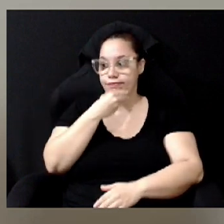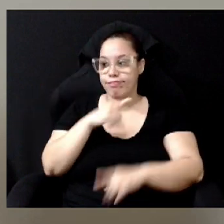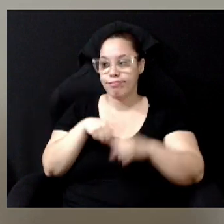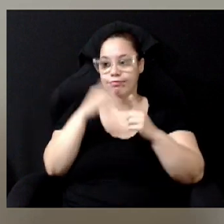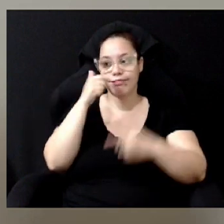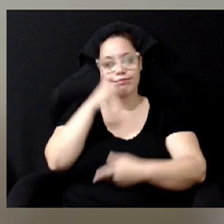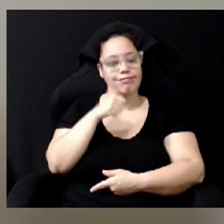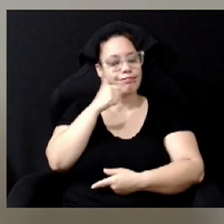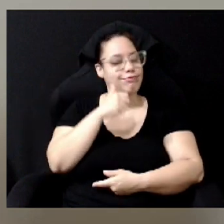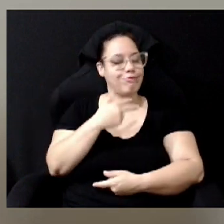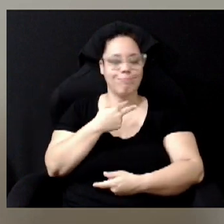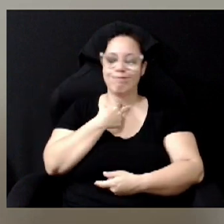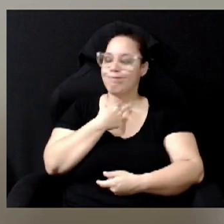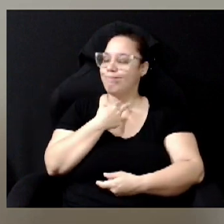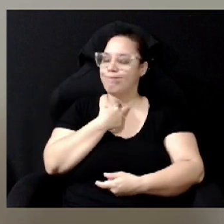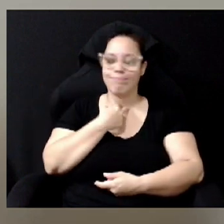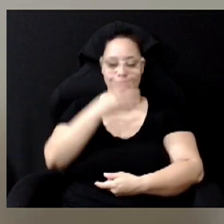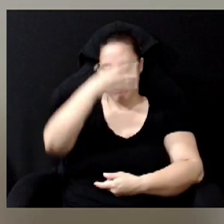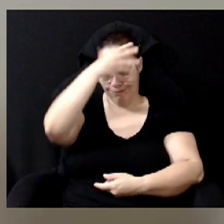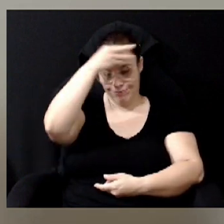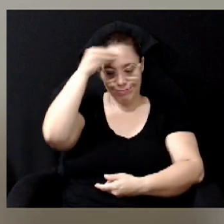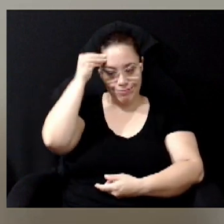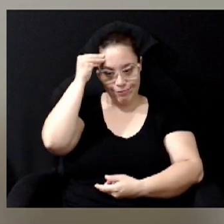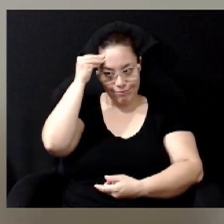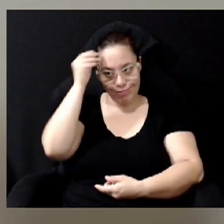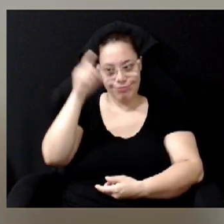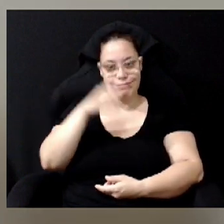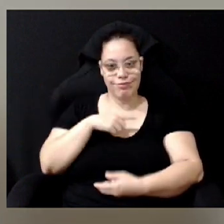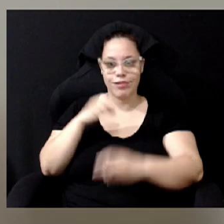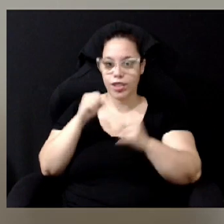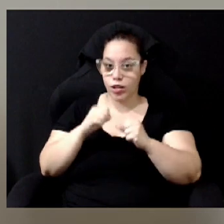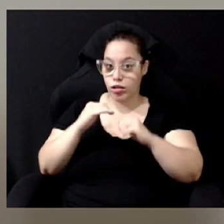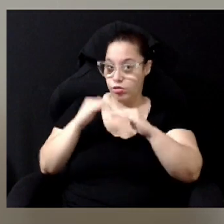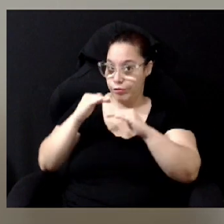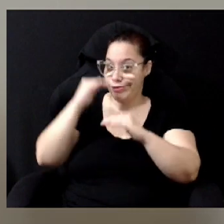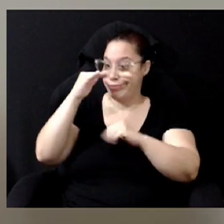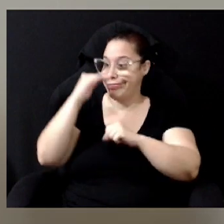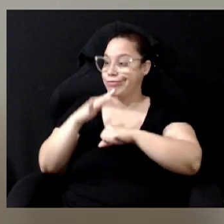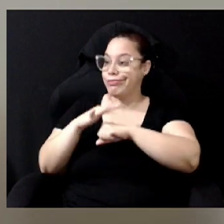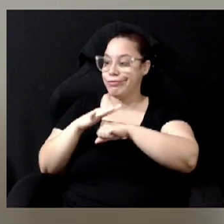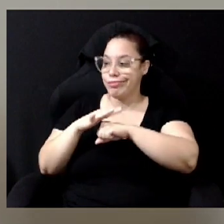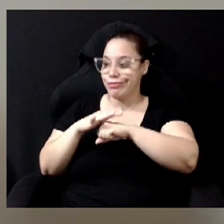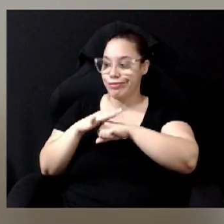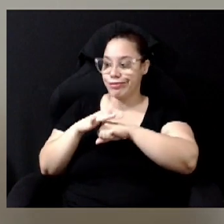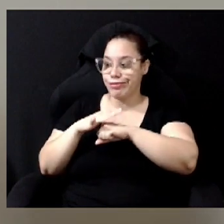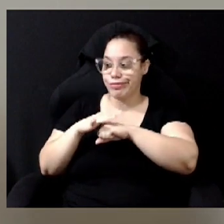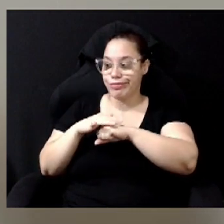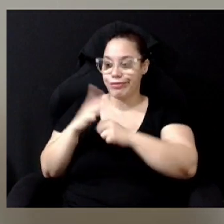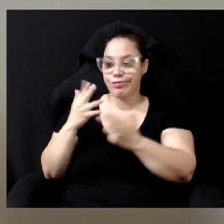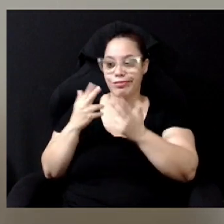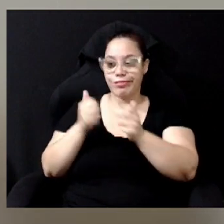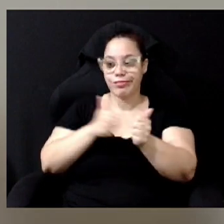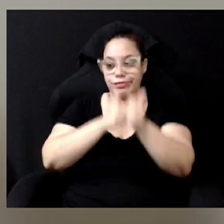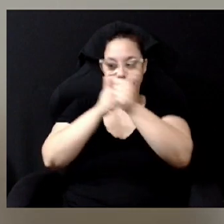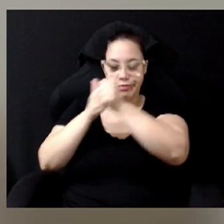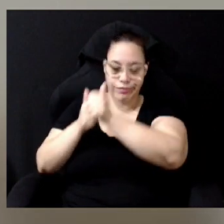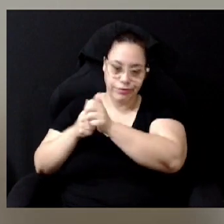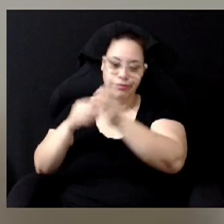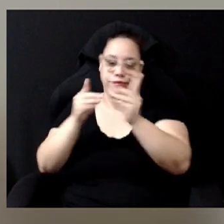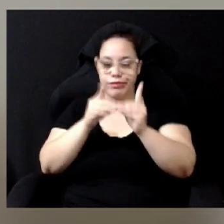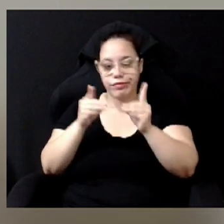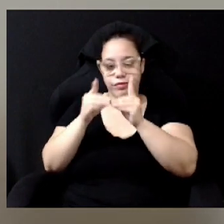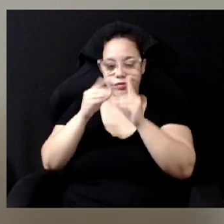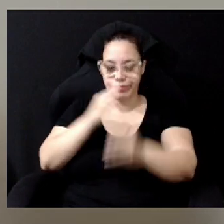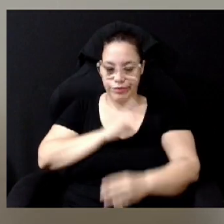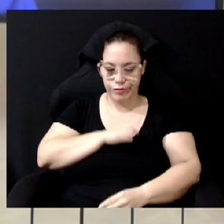podem esquecer que elas também podem desenvolver essa doença, e da mesma maneira, o acompanhamento, a consulta ao cardiologista é